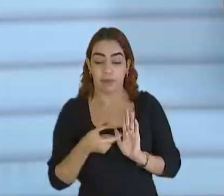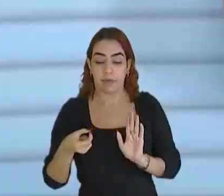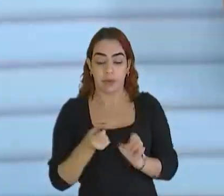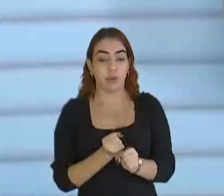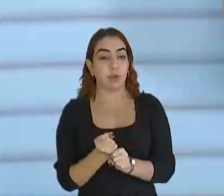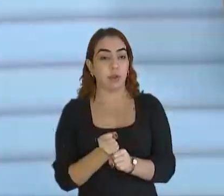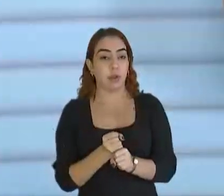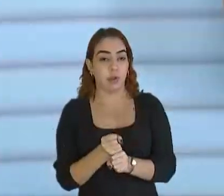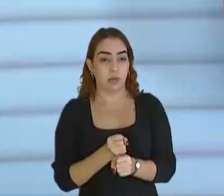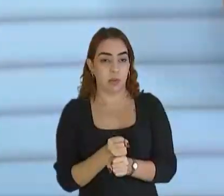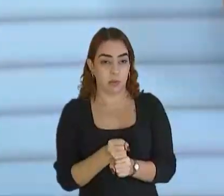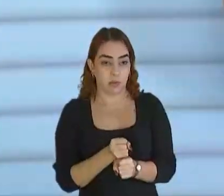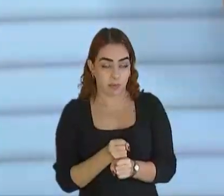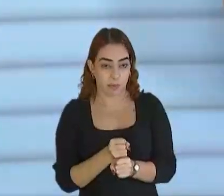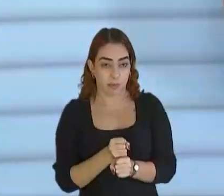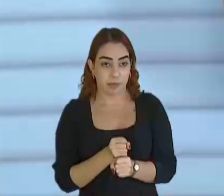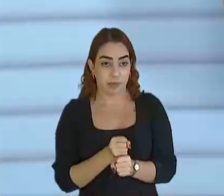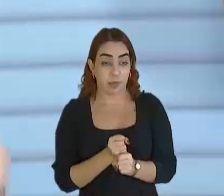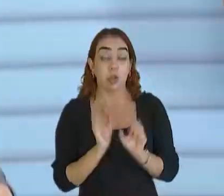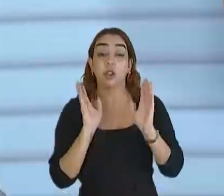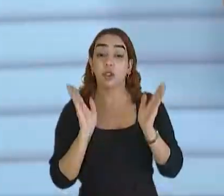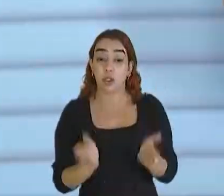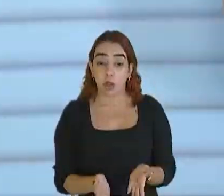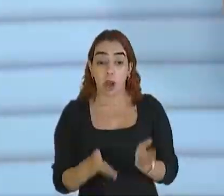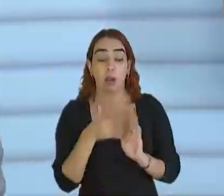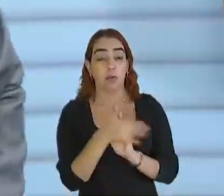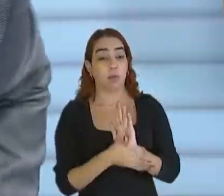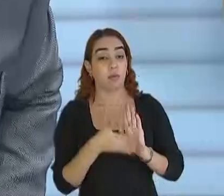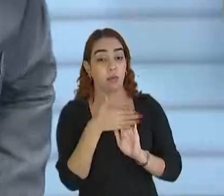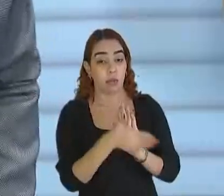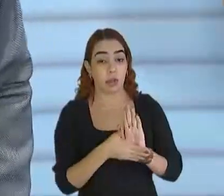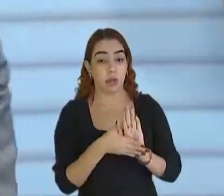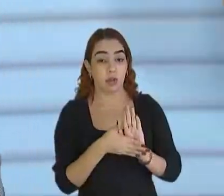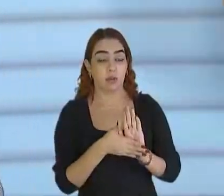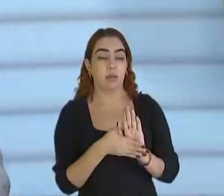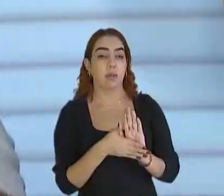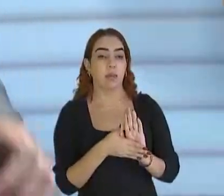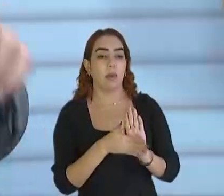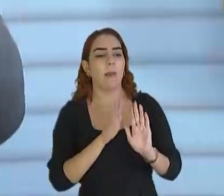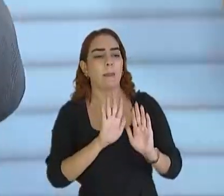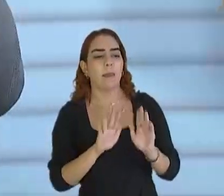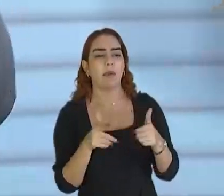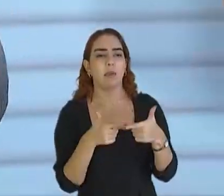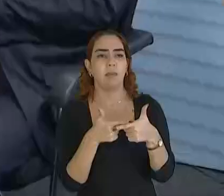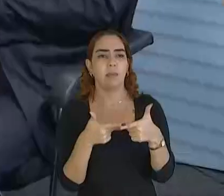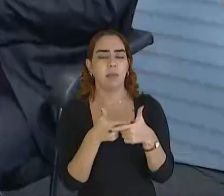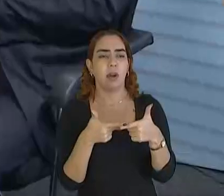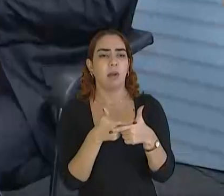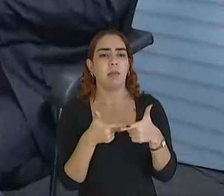a atual lei de drogas, ela já tinha no texto da lei... Só que foi o problema.